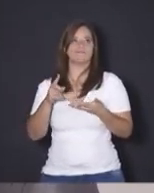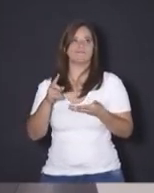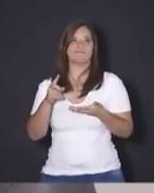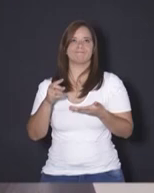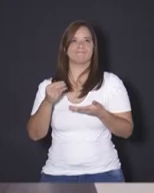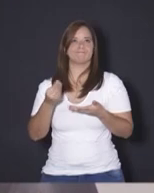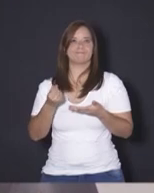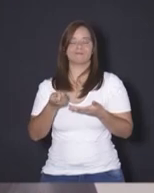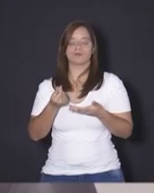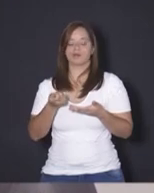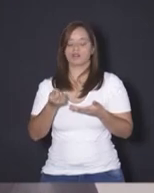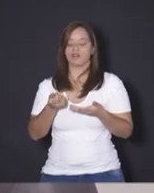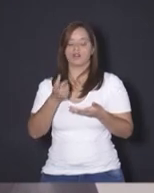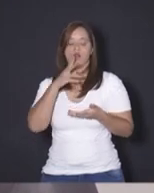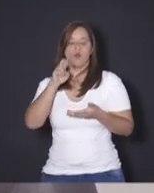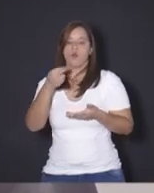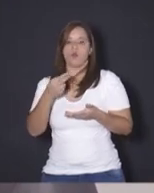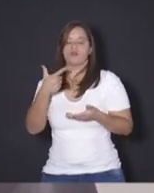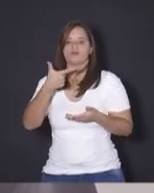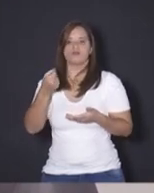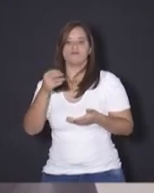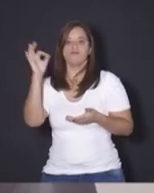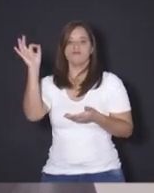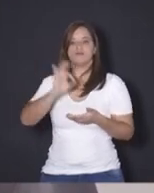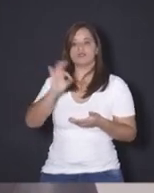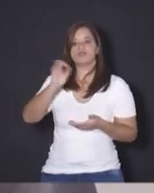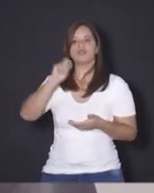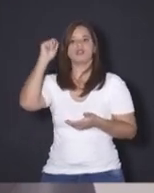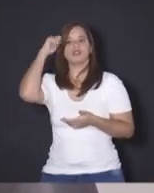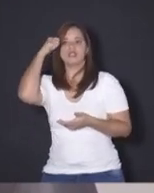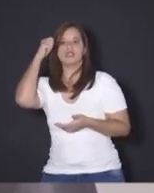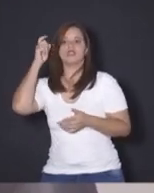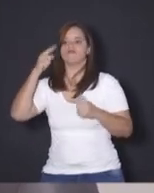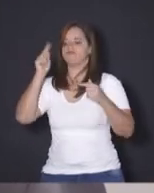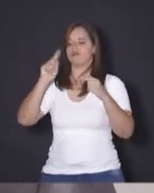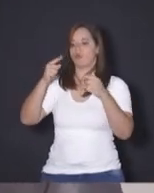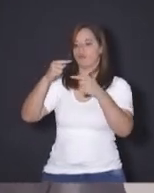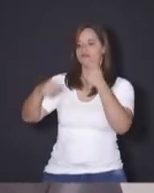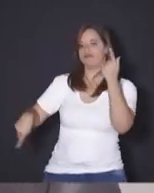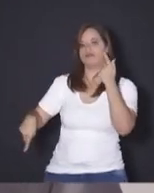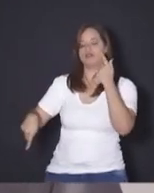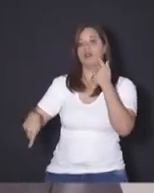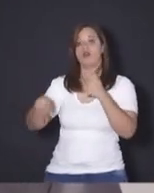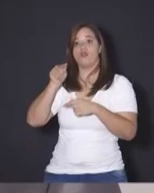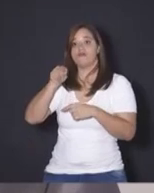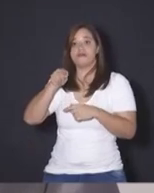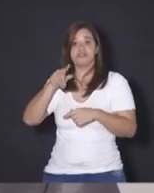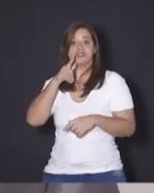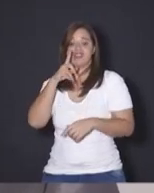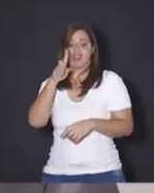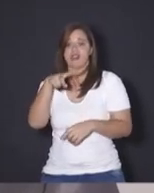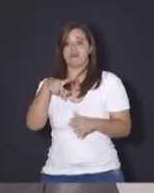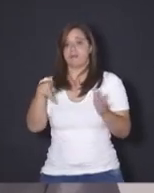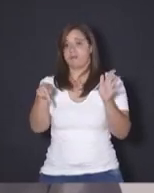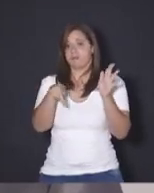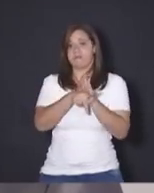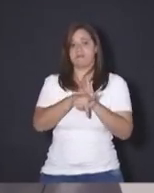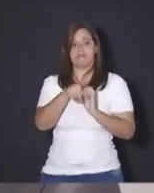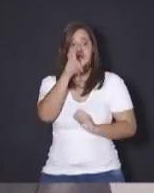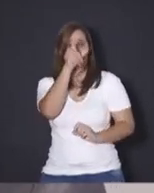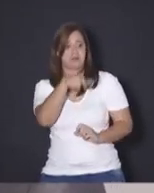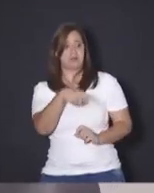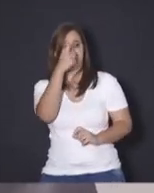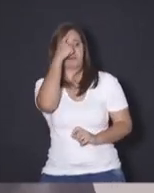o 27 de negro e indígena no não conta você simplesmente é considerado como